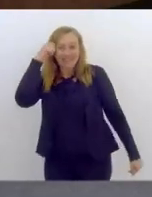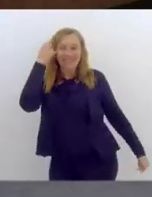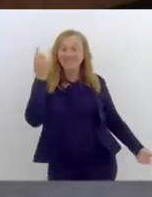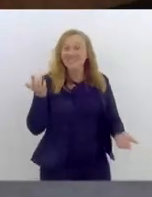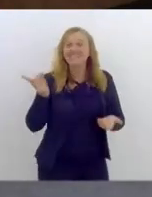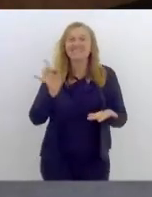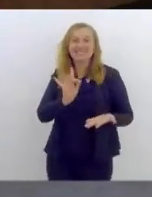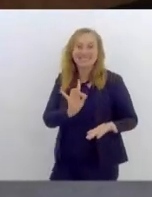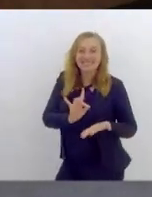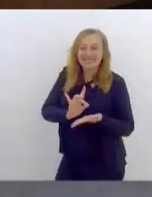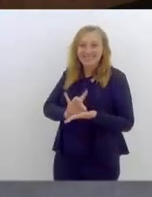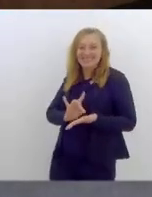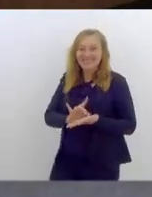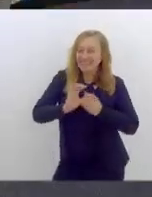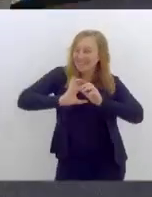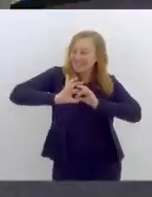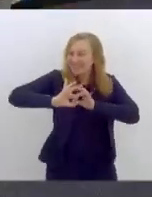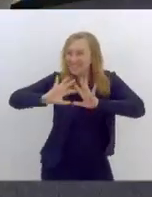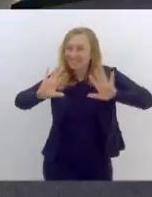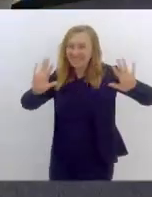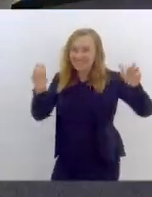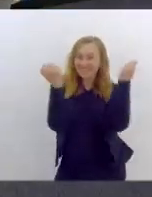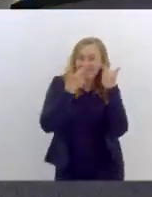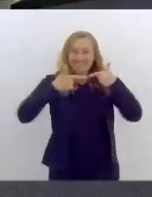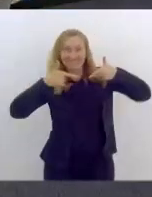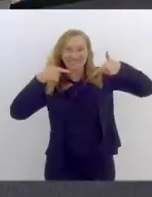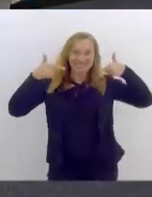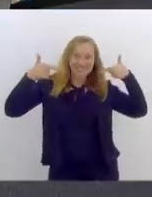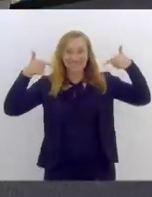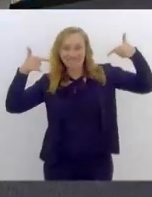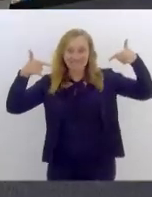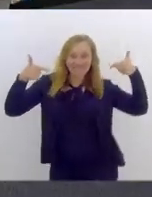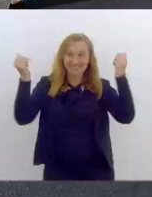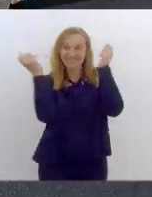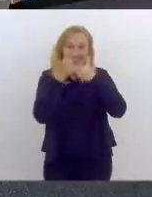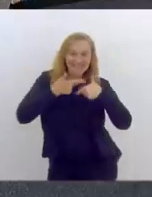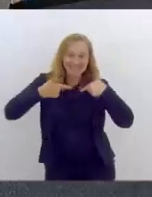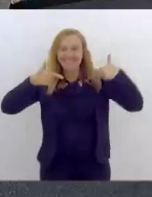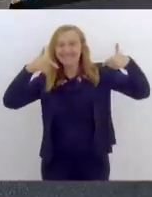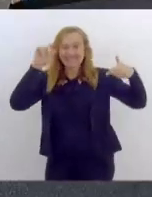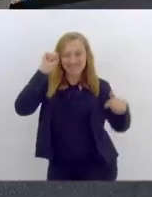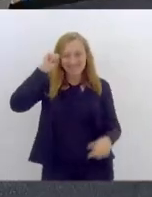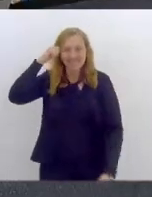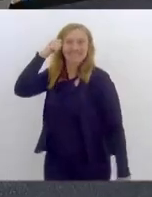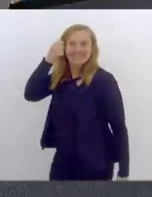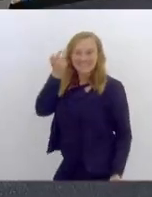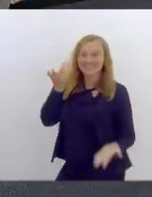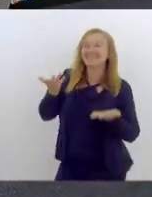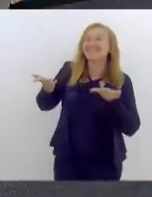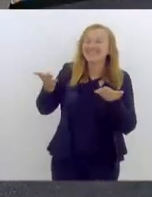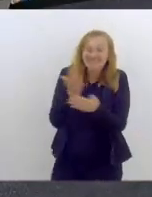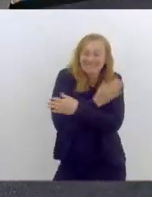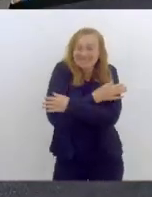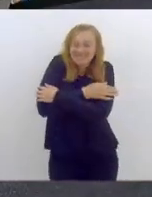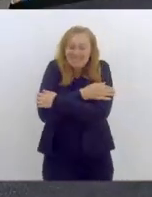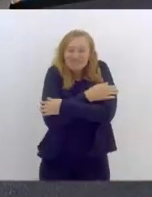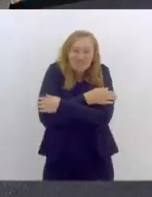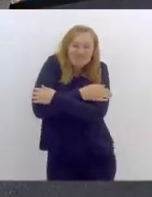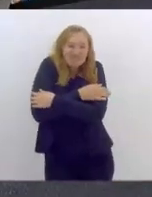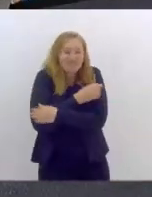a raiz da liberdade. Um sorriso negro, um